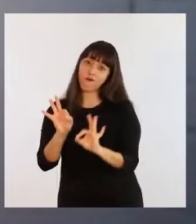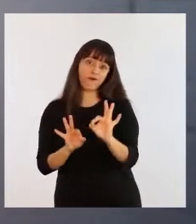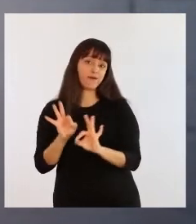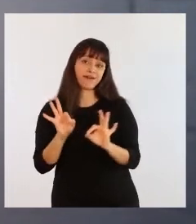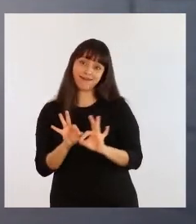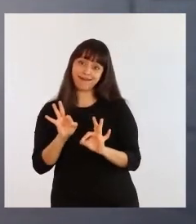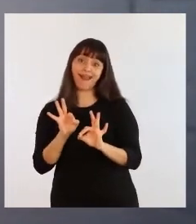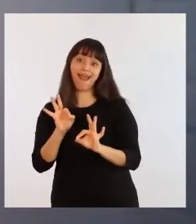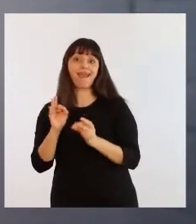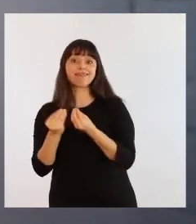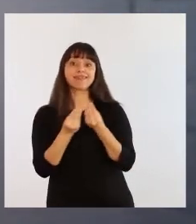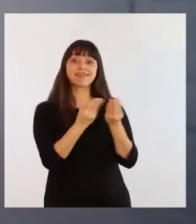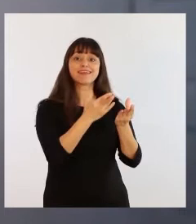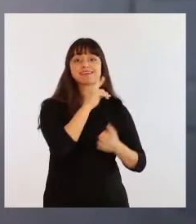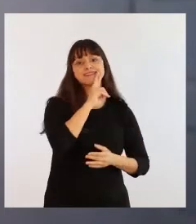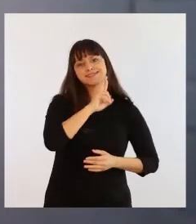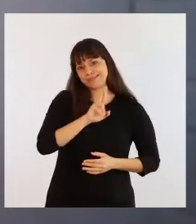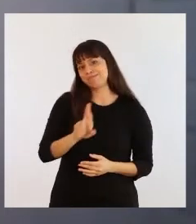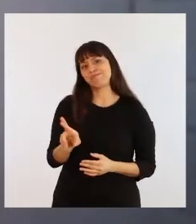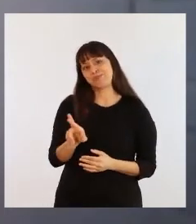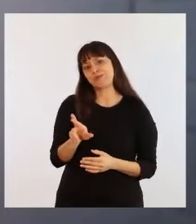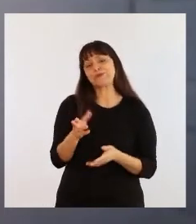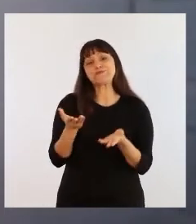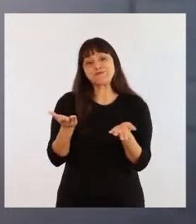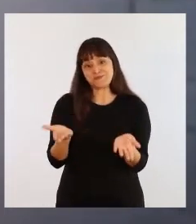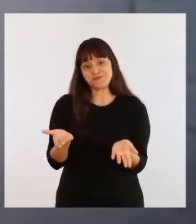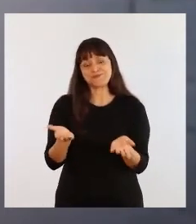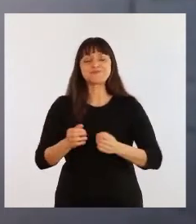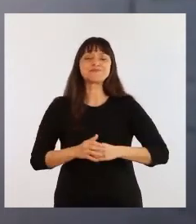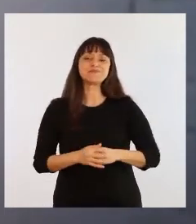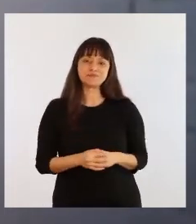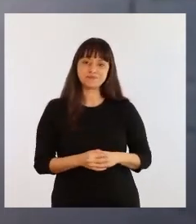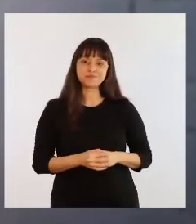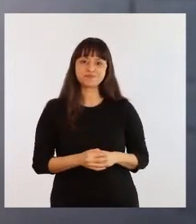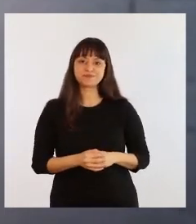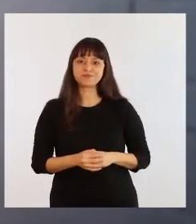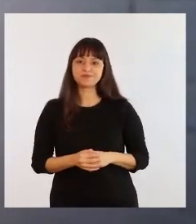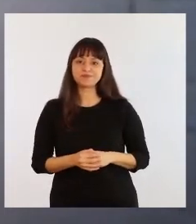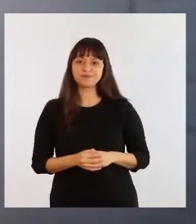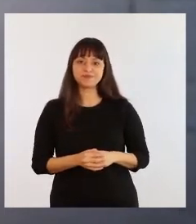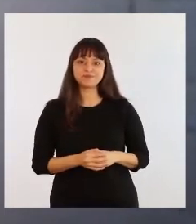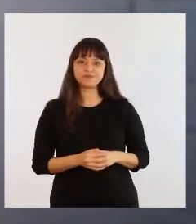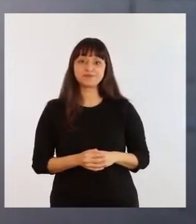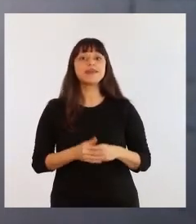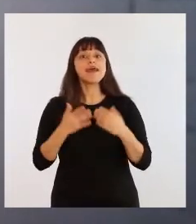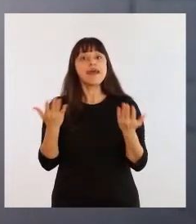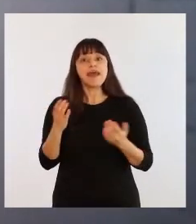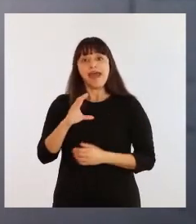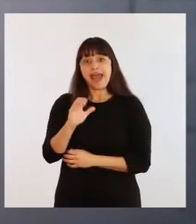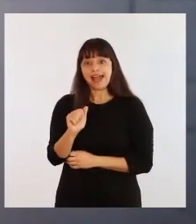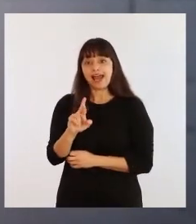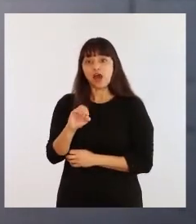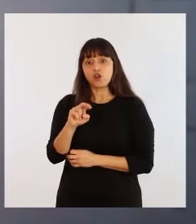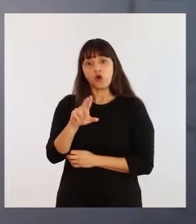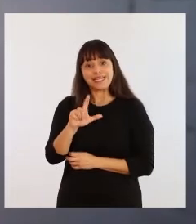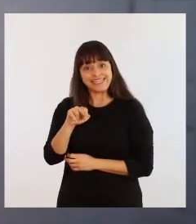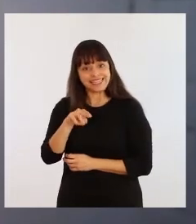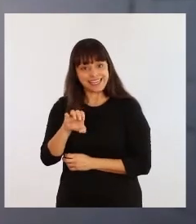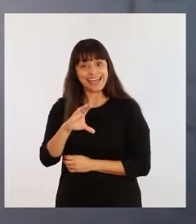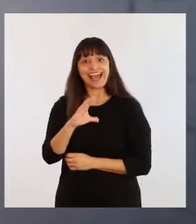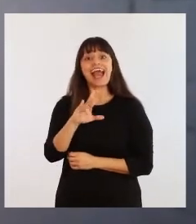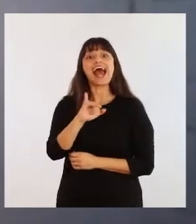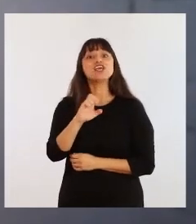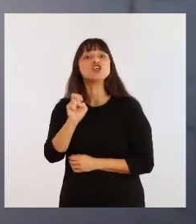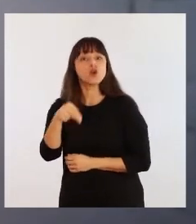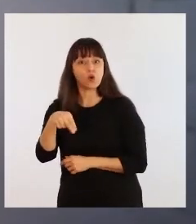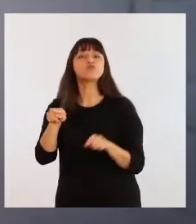ser incluída na seleção, e ser respondida aqui pela nossa equipe. A Caroline Carrion, também da Fundação